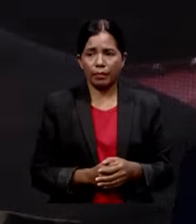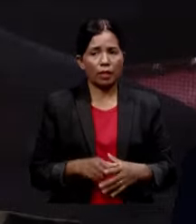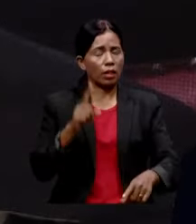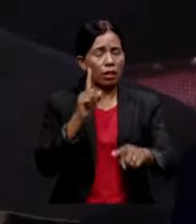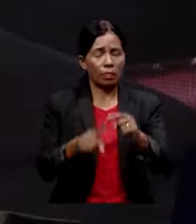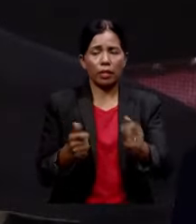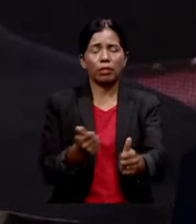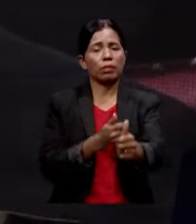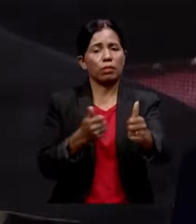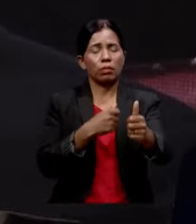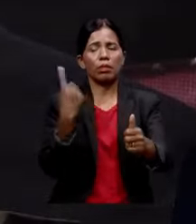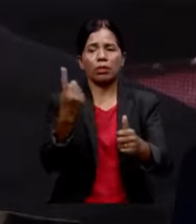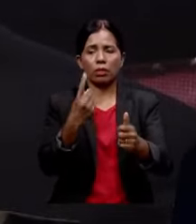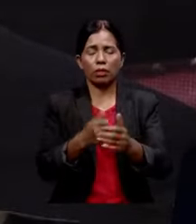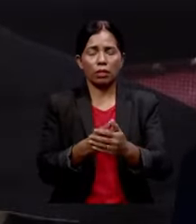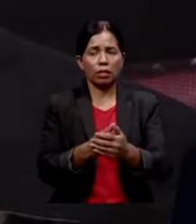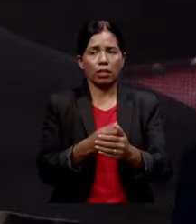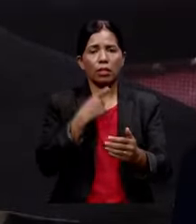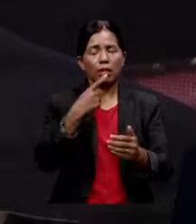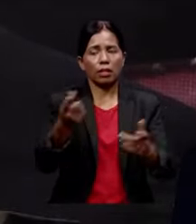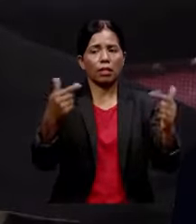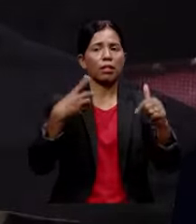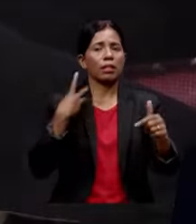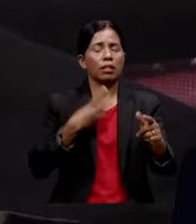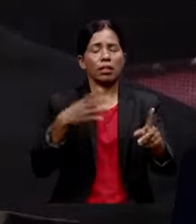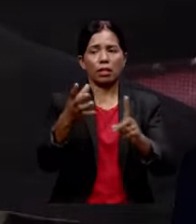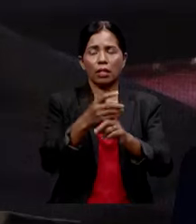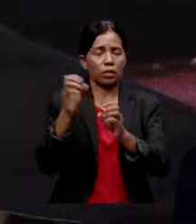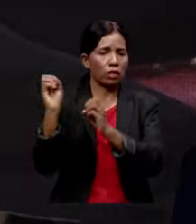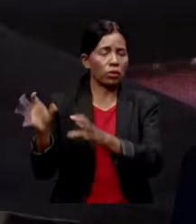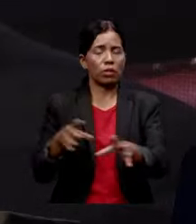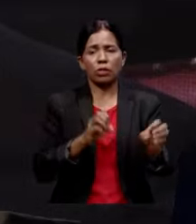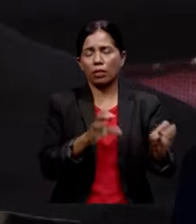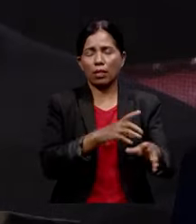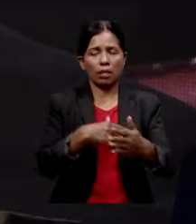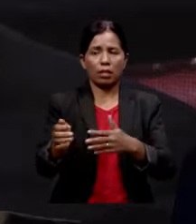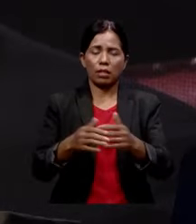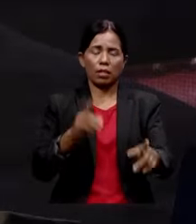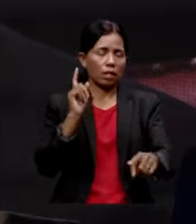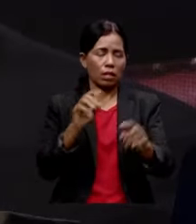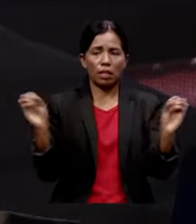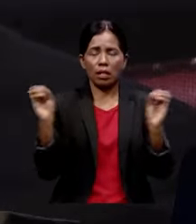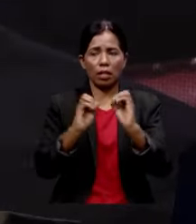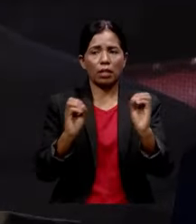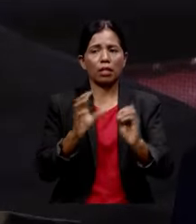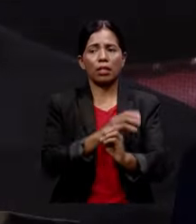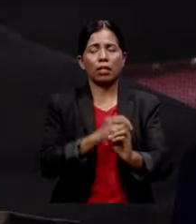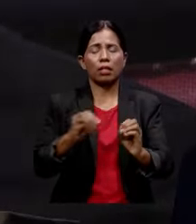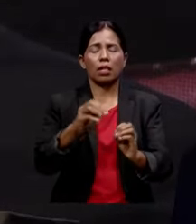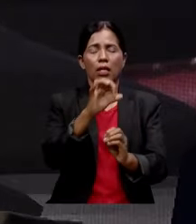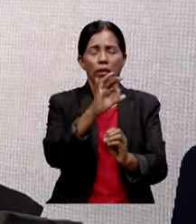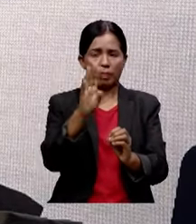Para ver a tua rede, botar uma moça mãe da carma de nem só e tu não só sai. E nem lá os imprensa, nem social media.